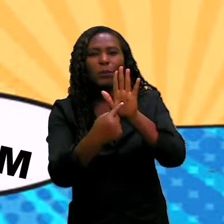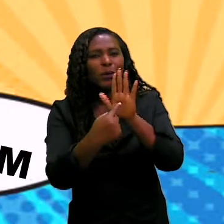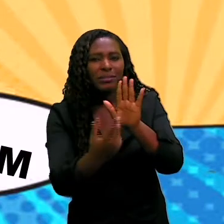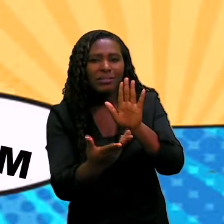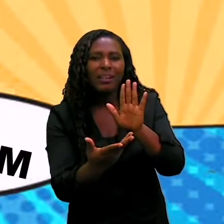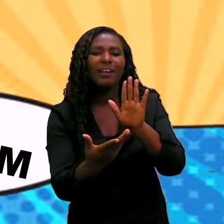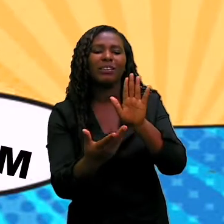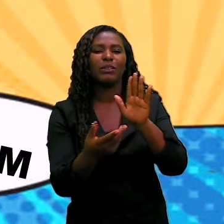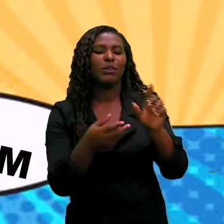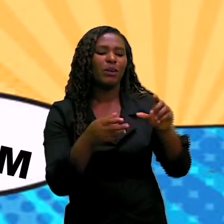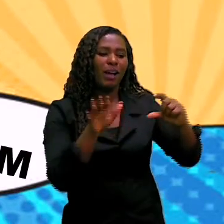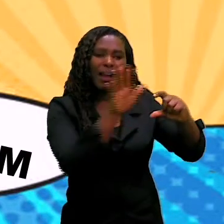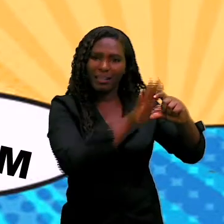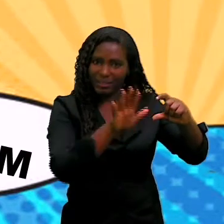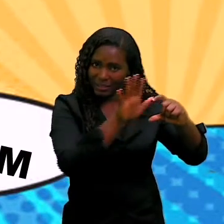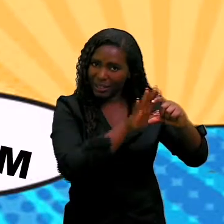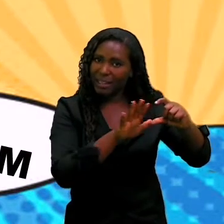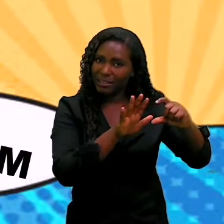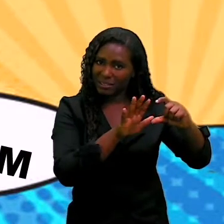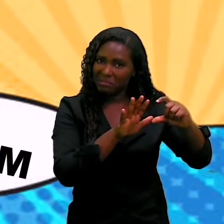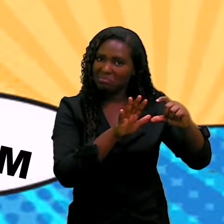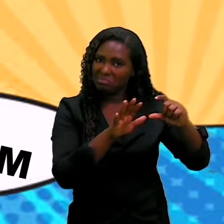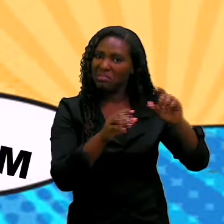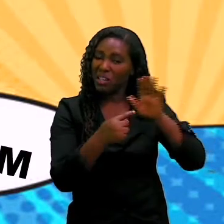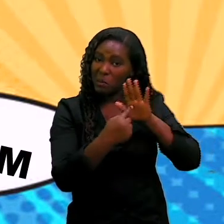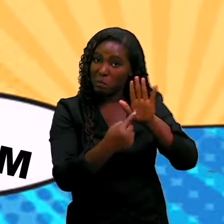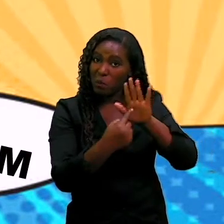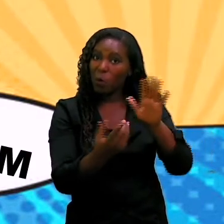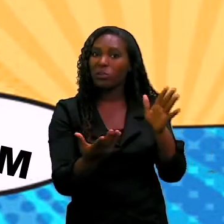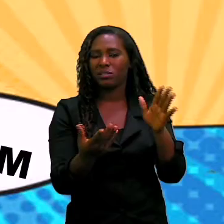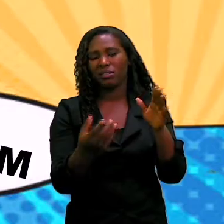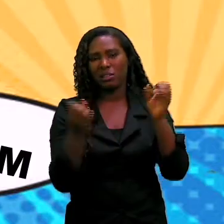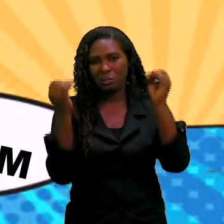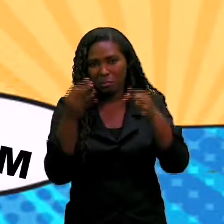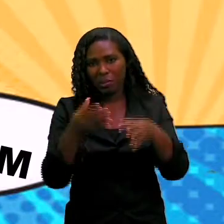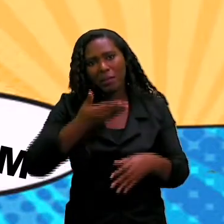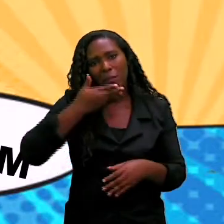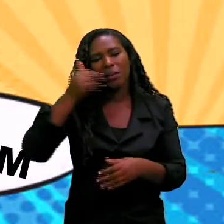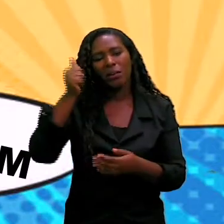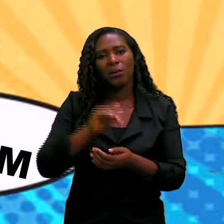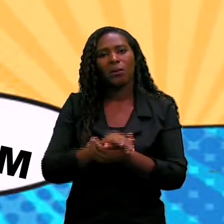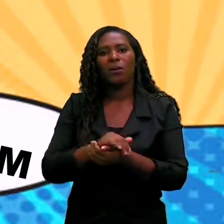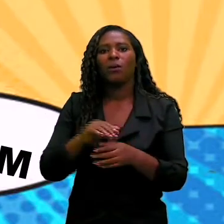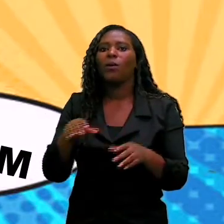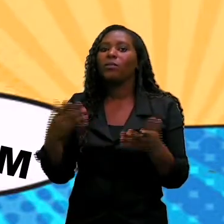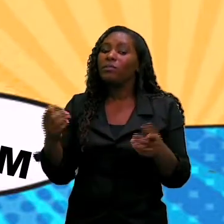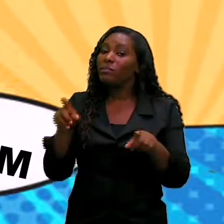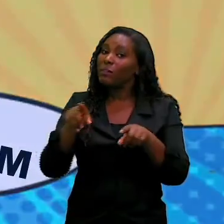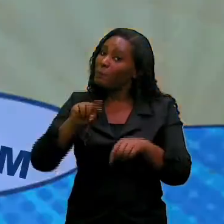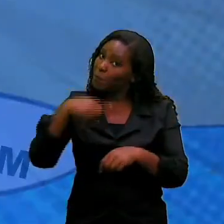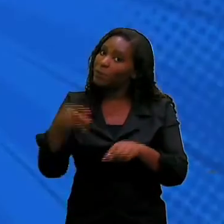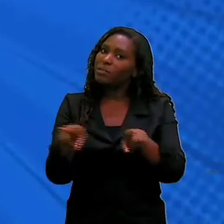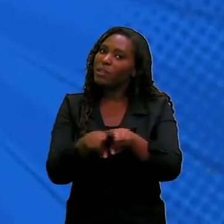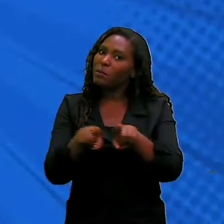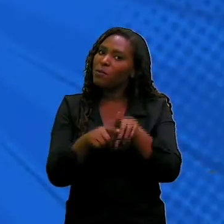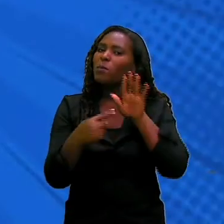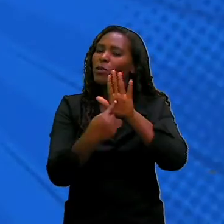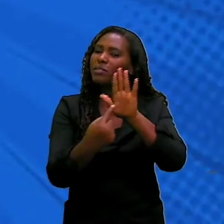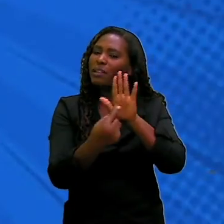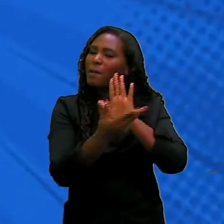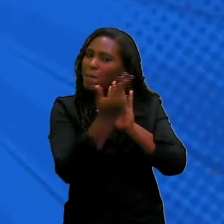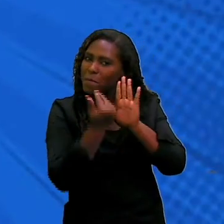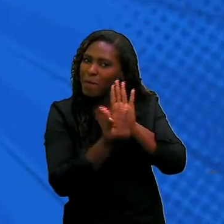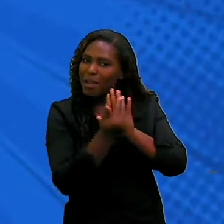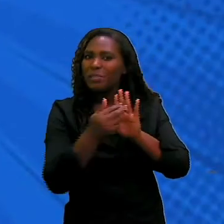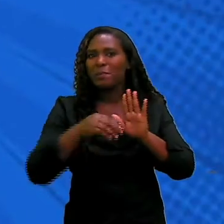irão notar aí a diferença em relação às outras imagens que vimos durante toda a nossa aula hoje, certo?